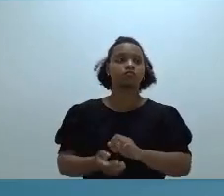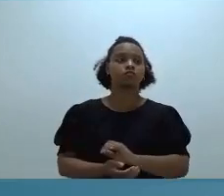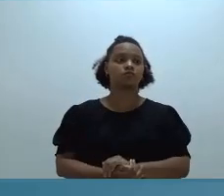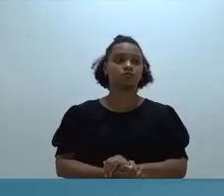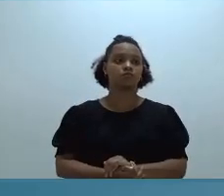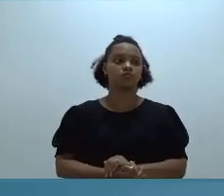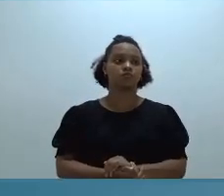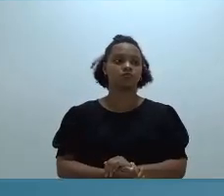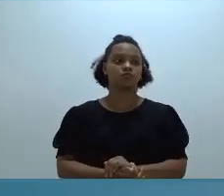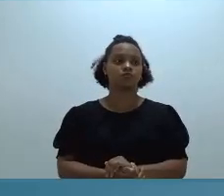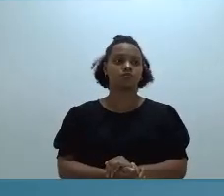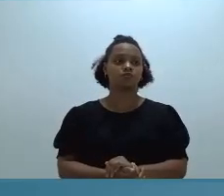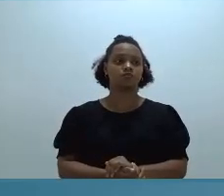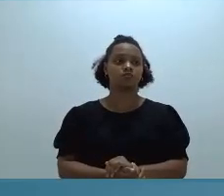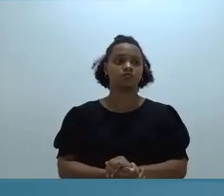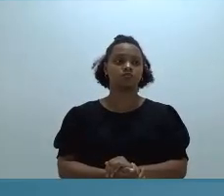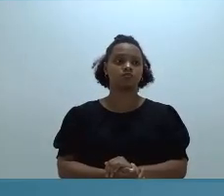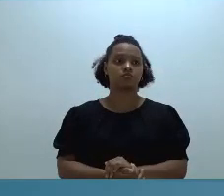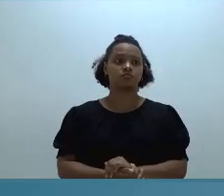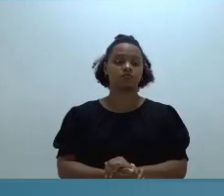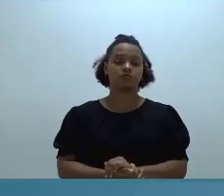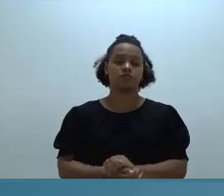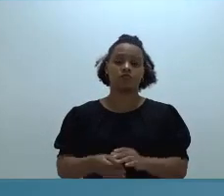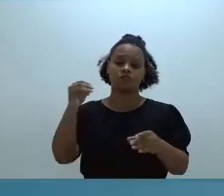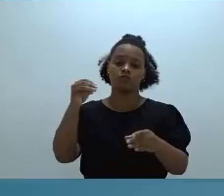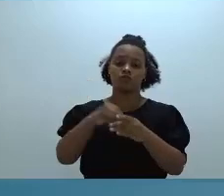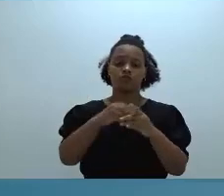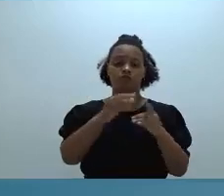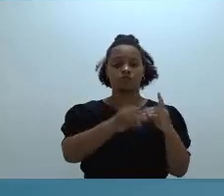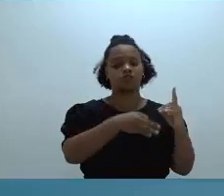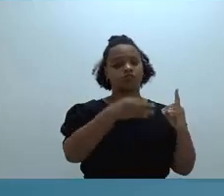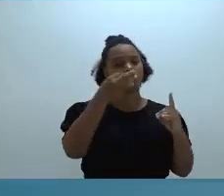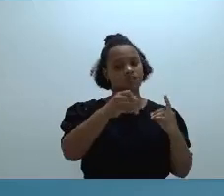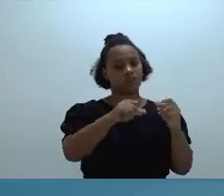Não vai modificar seu entendimento da corte, seu presidente.